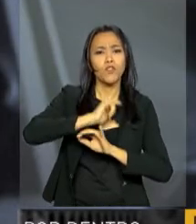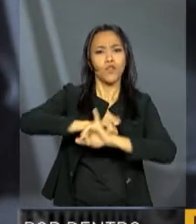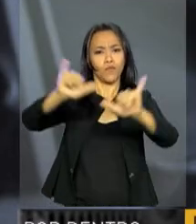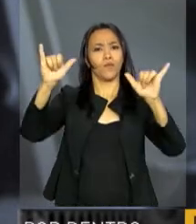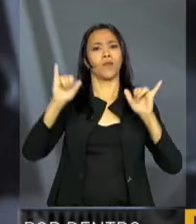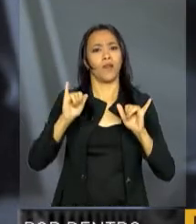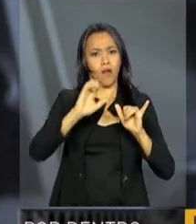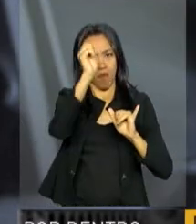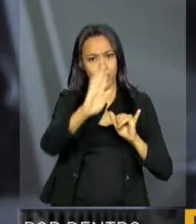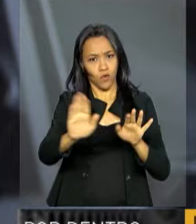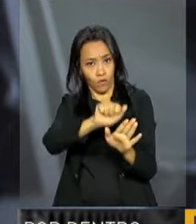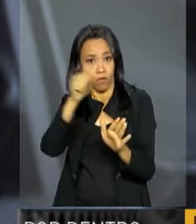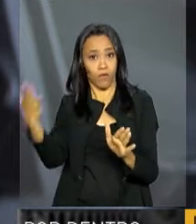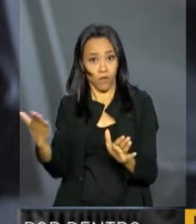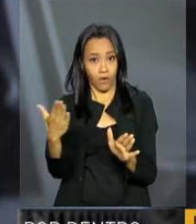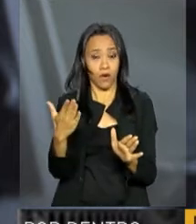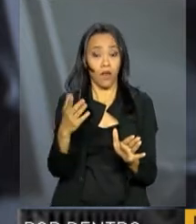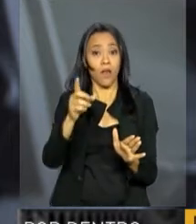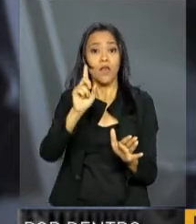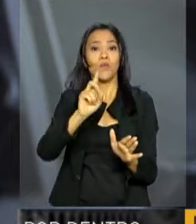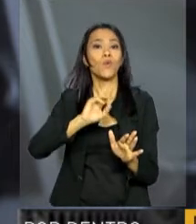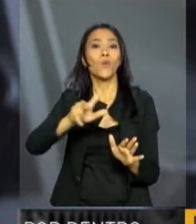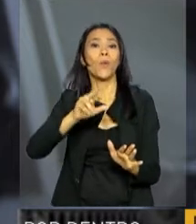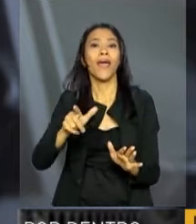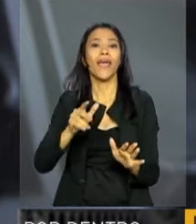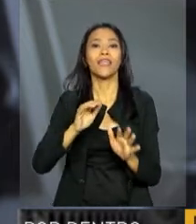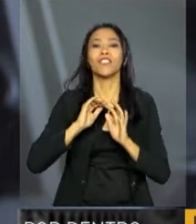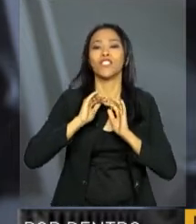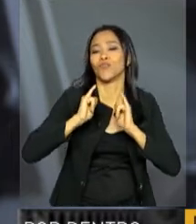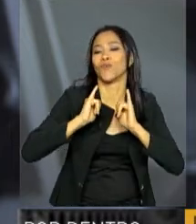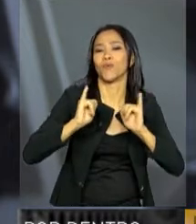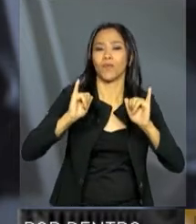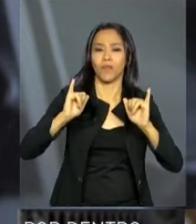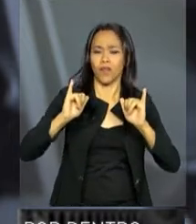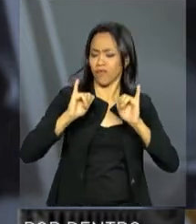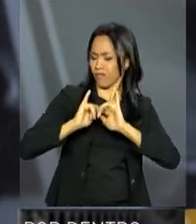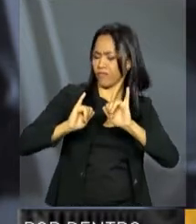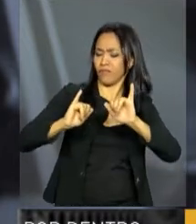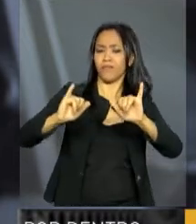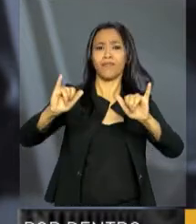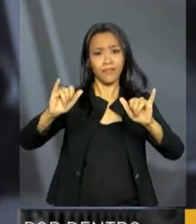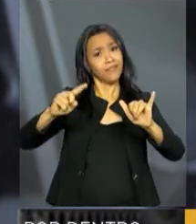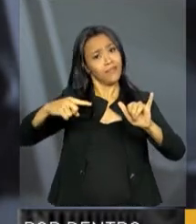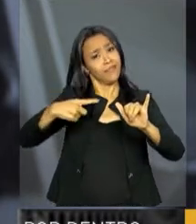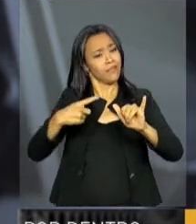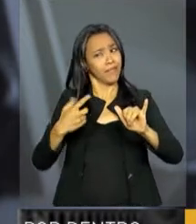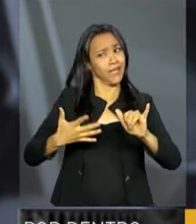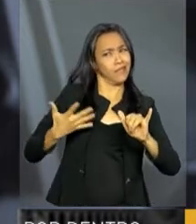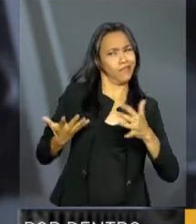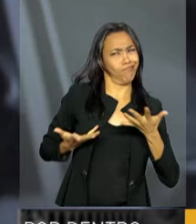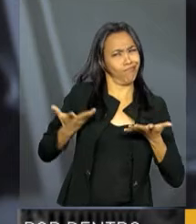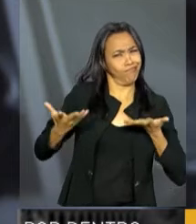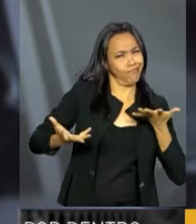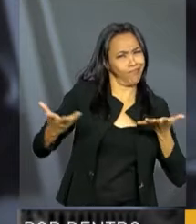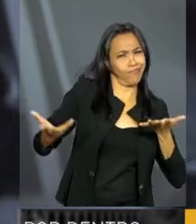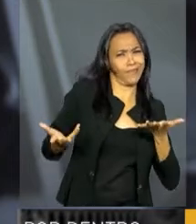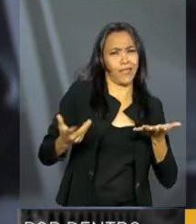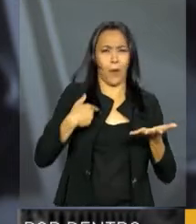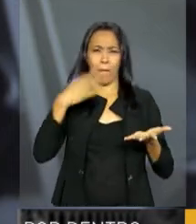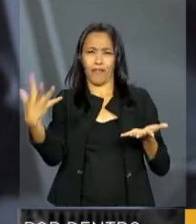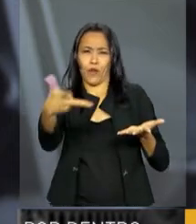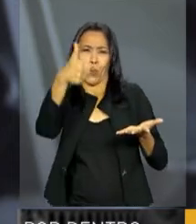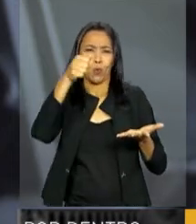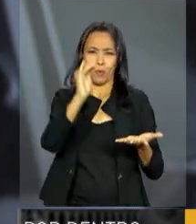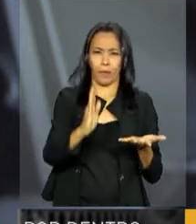importante não é elemento a propaganda porque a propaganda e dentes sempre um pouco suspeita num país falando que ele é